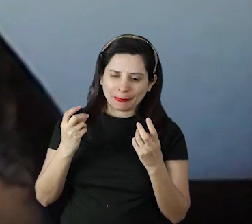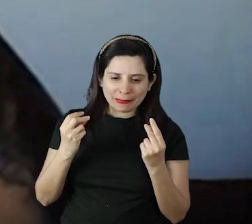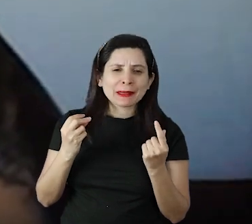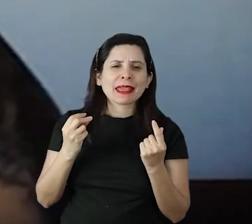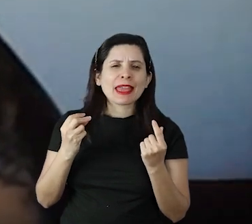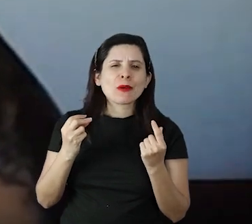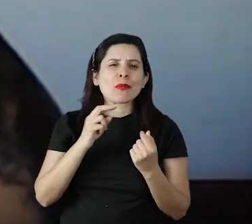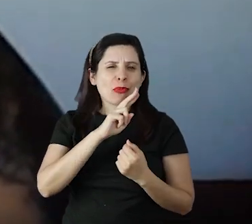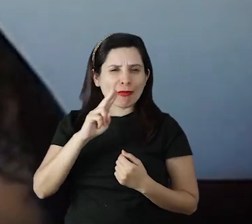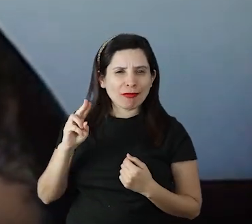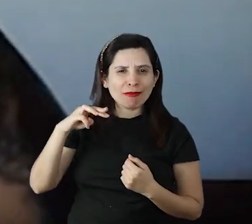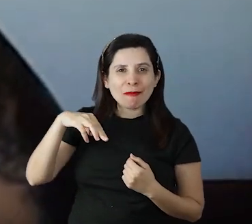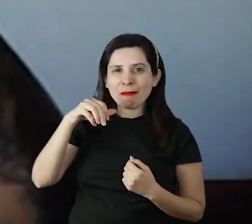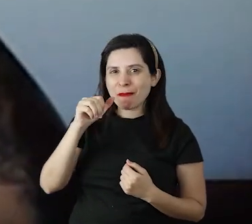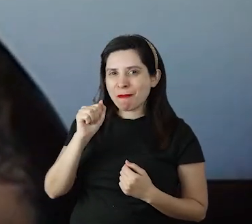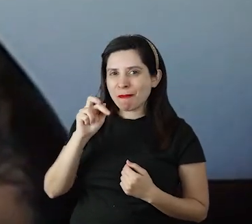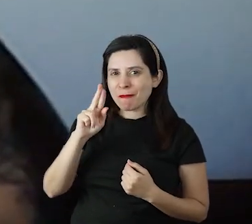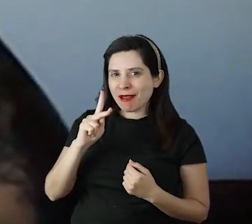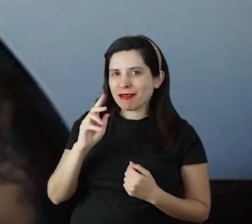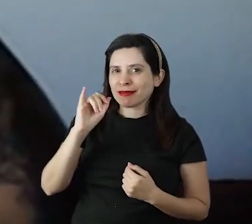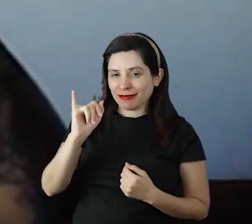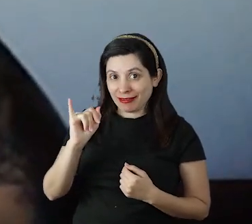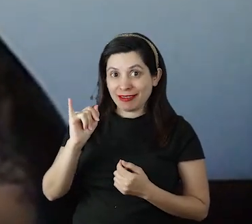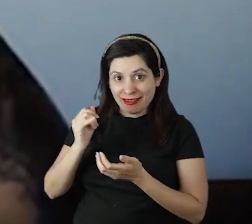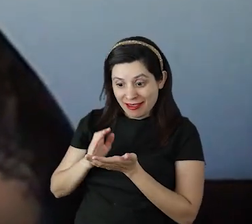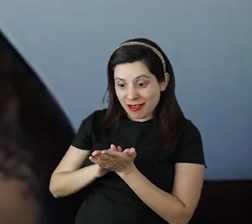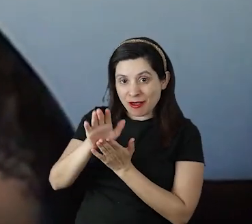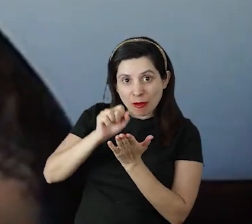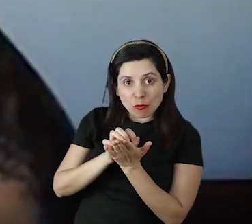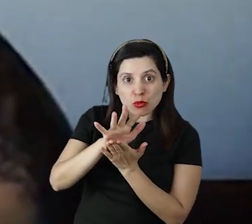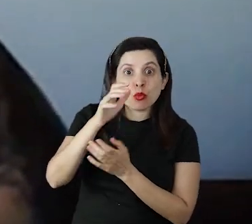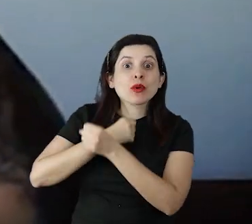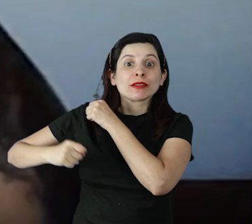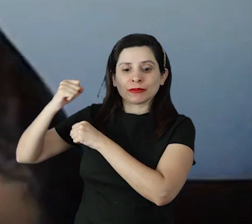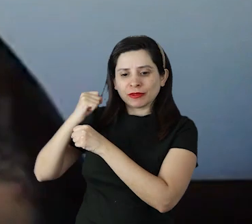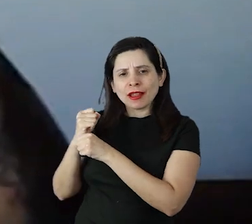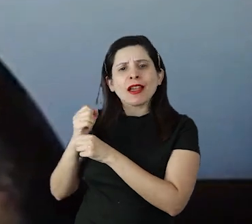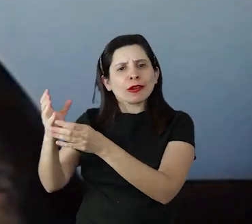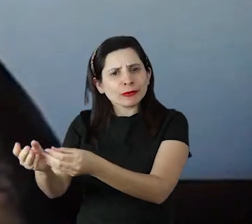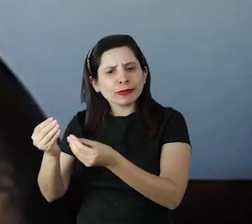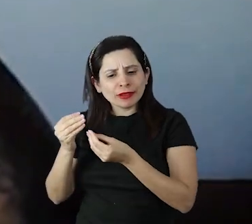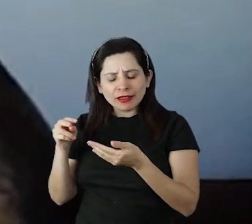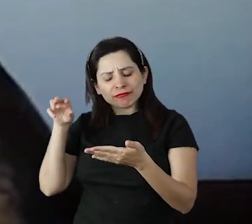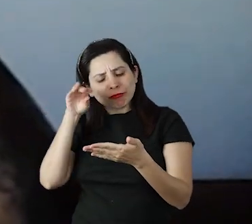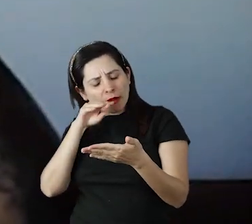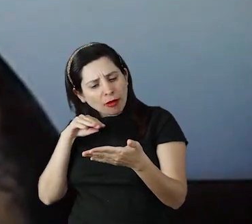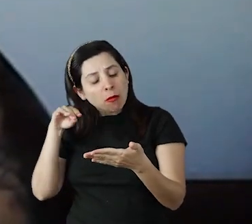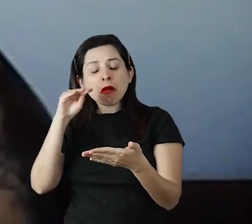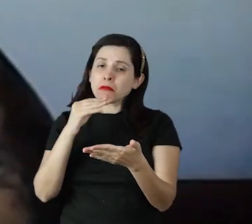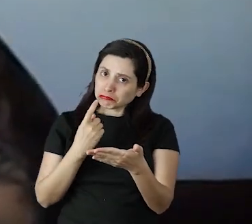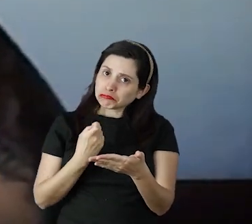Naki, né, que ele lançou, até foi no ano passado. Eu li, achei que até tem coisas